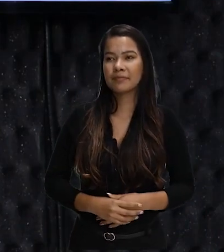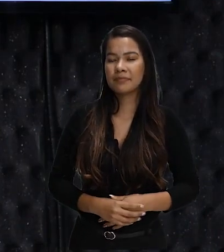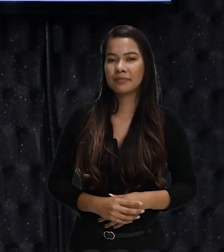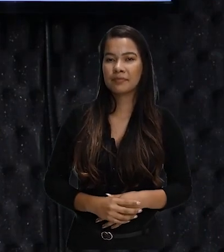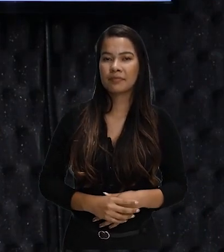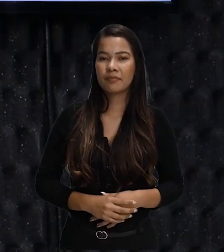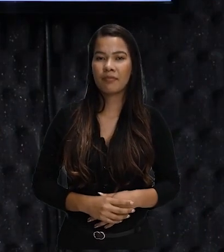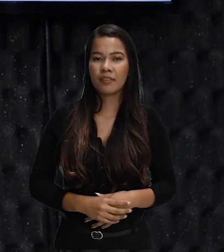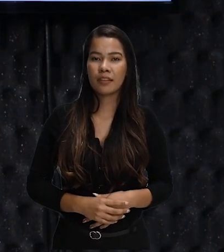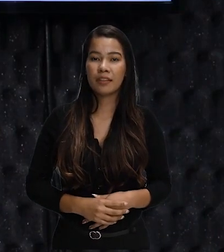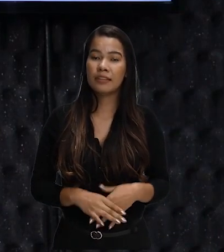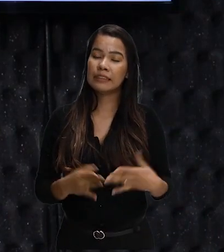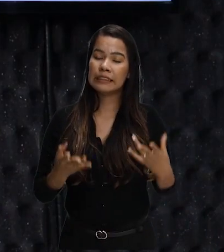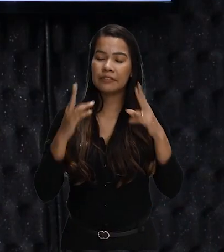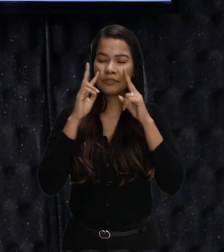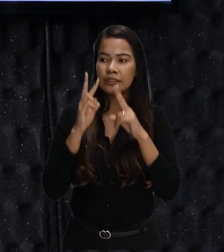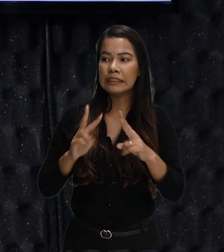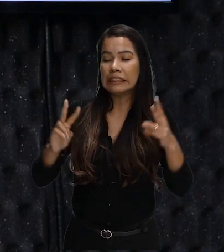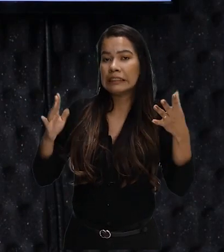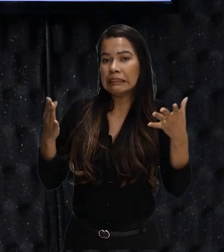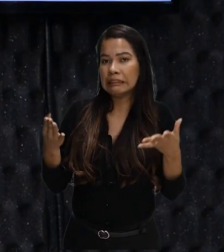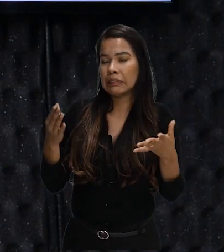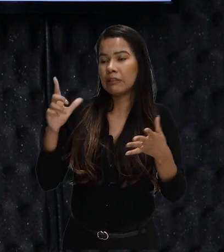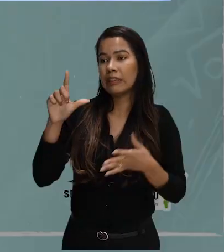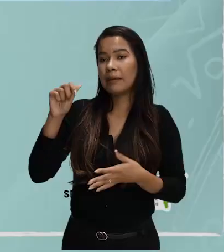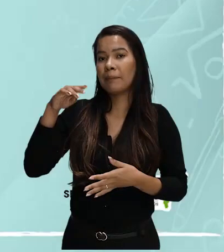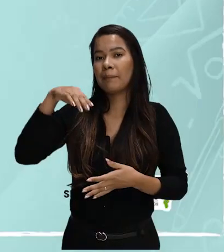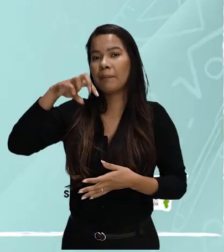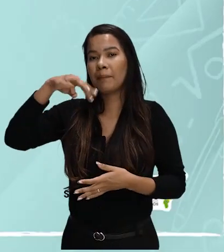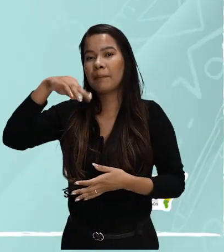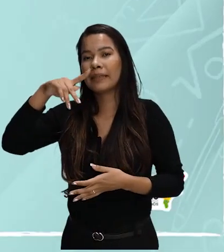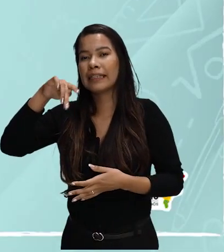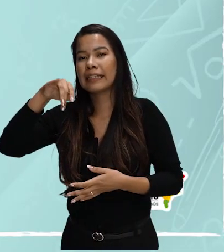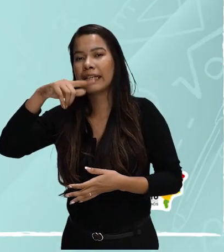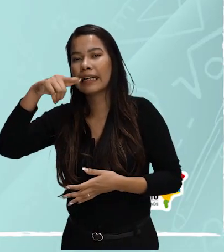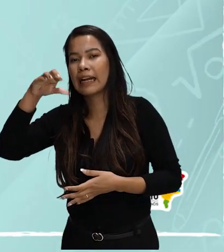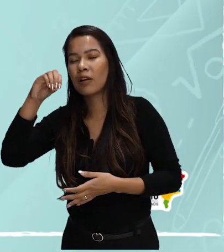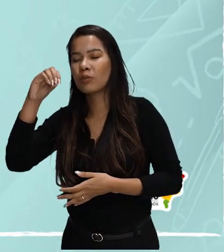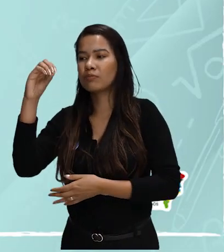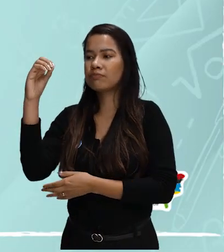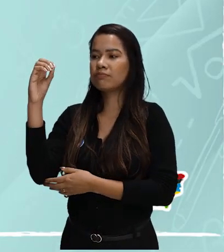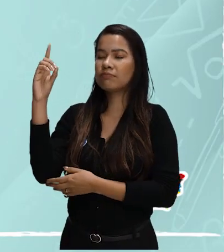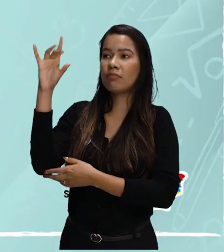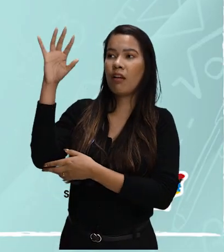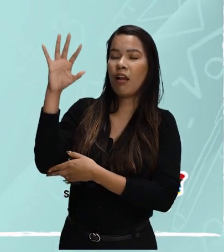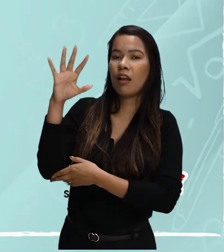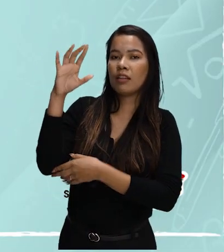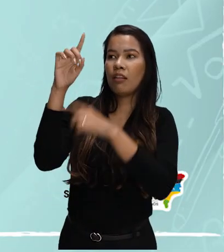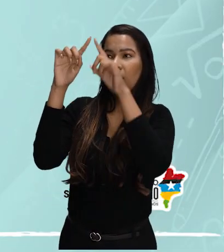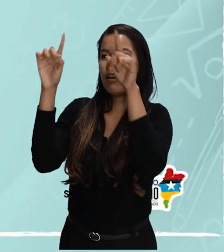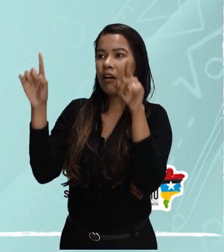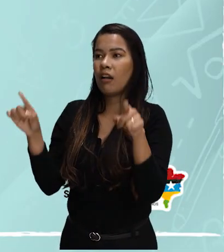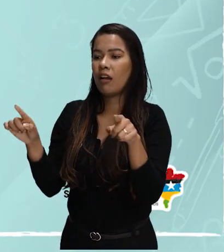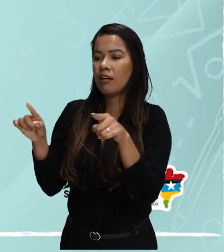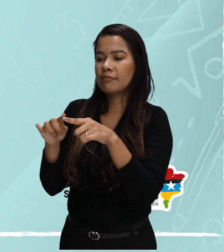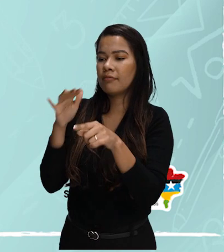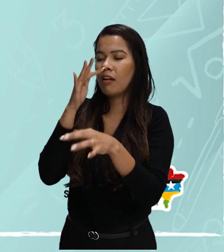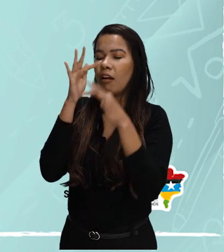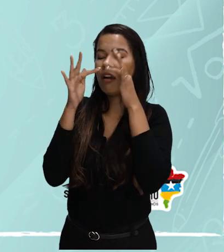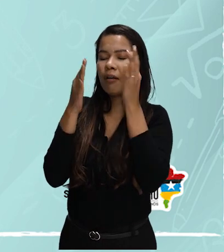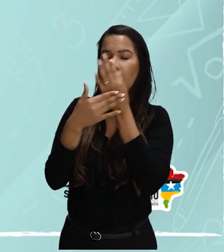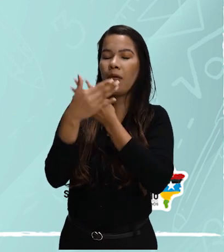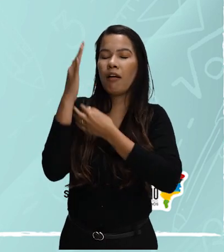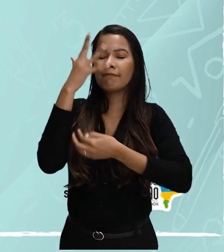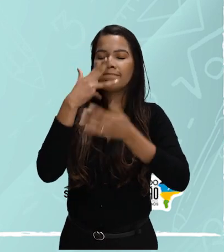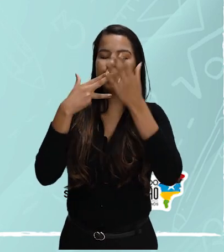cabeça. E via então, de um lampião de gás, na janela a flor mais bela e triste. Aqui ele já faz